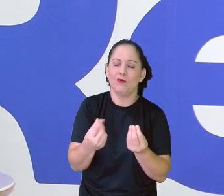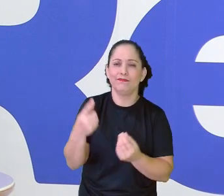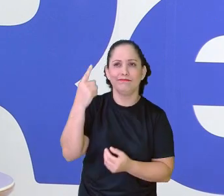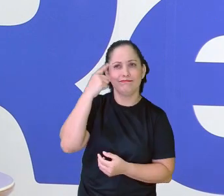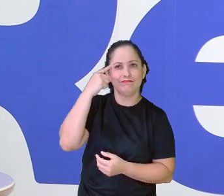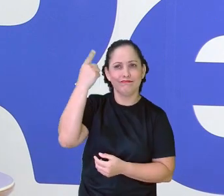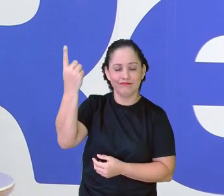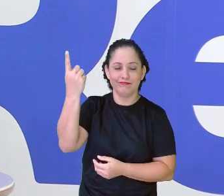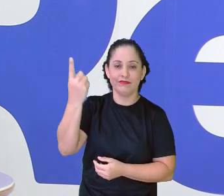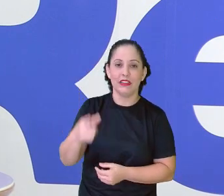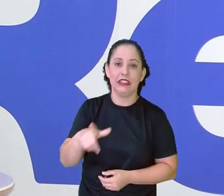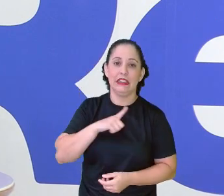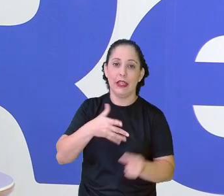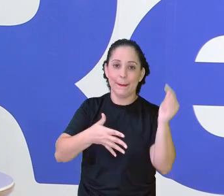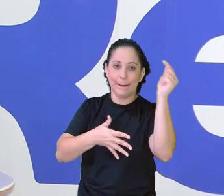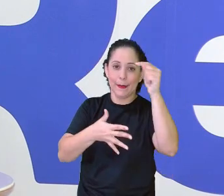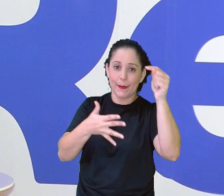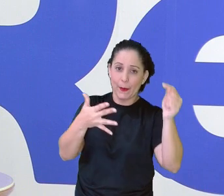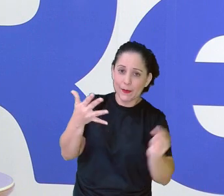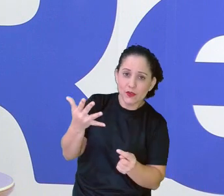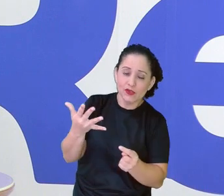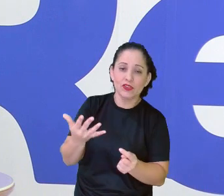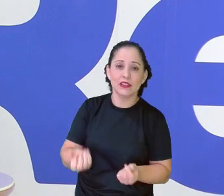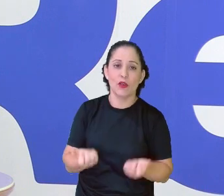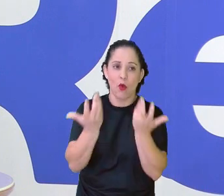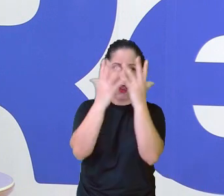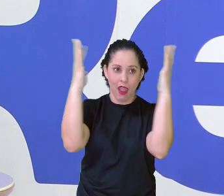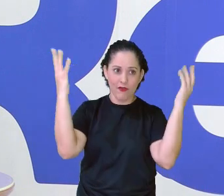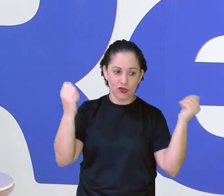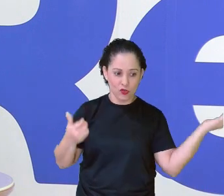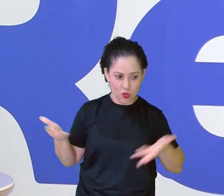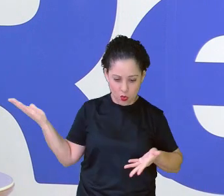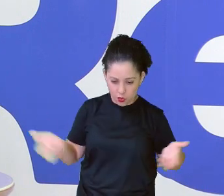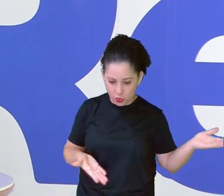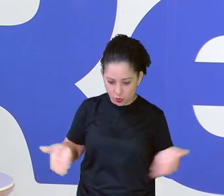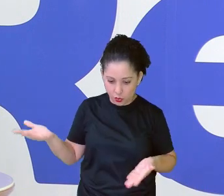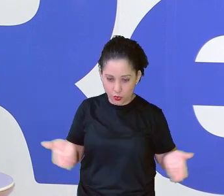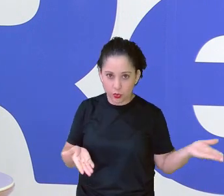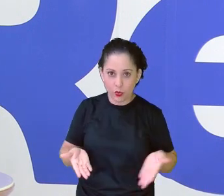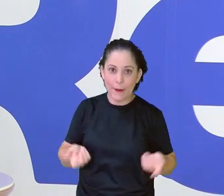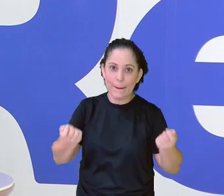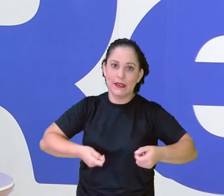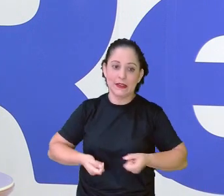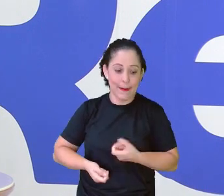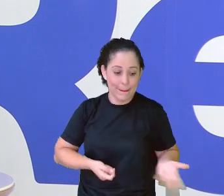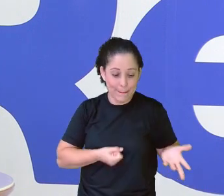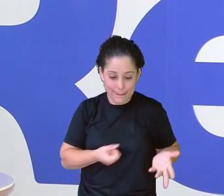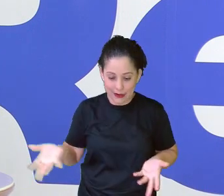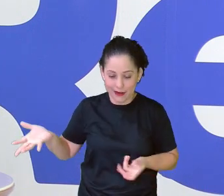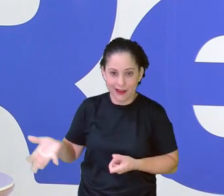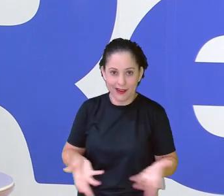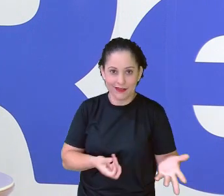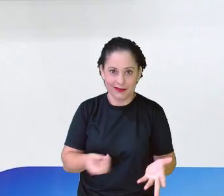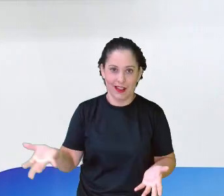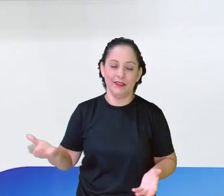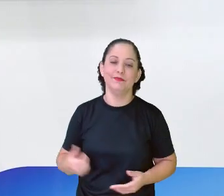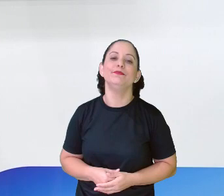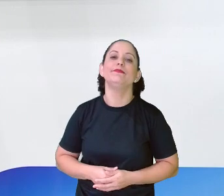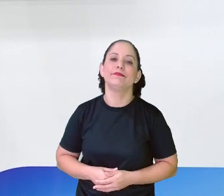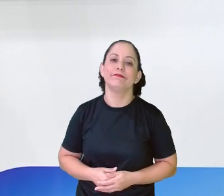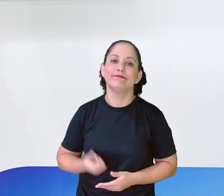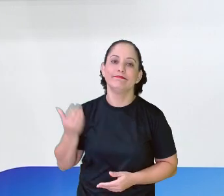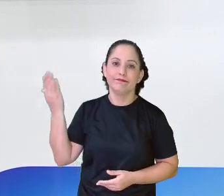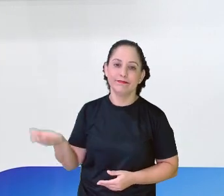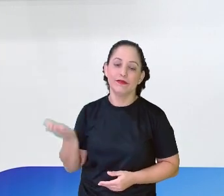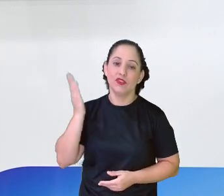teria que ter alternativas. Se eu desmatar, mas eu preciso replantar, em outros locais. Isso Justamente, é que é a professora Mauricéia já deu